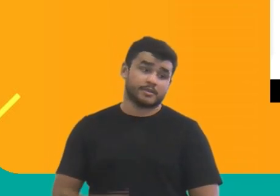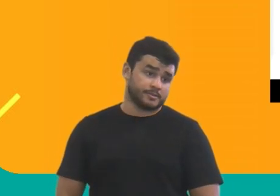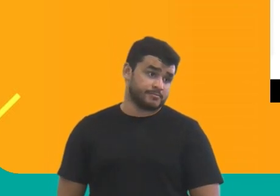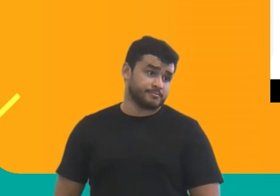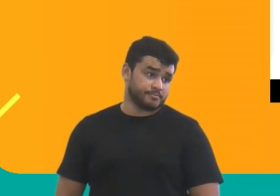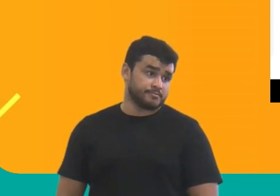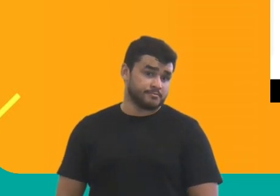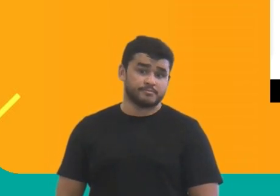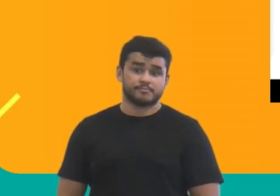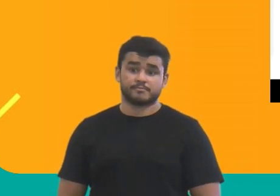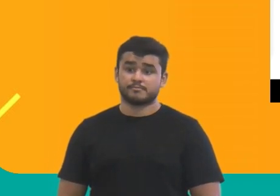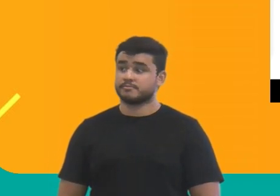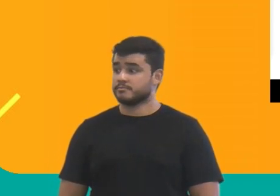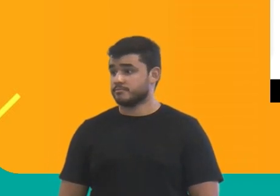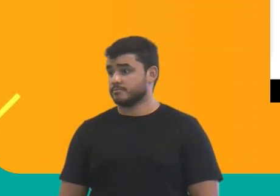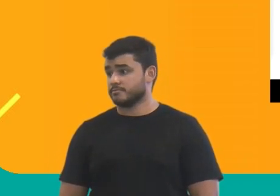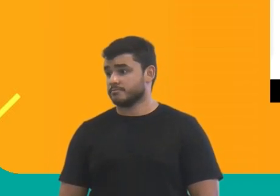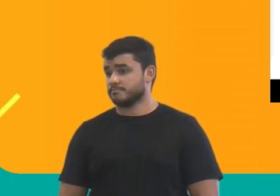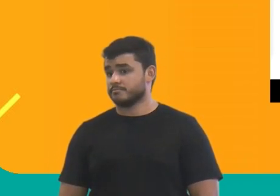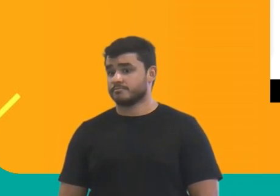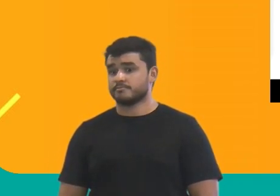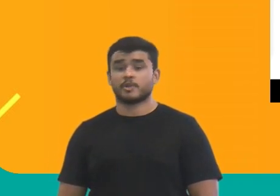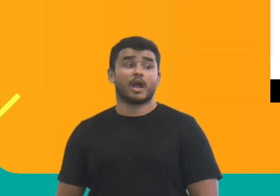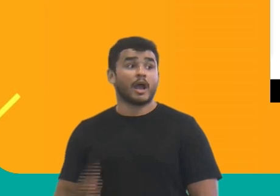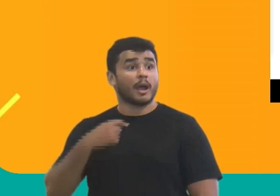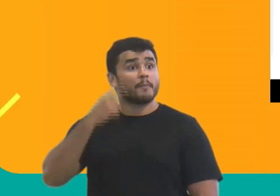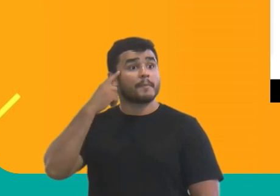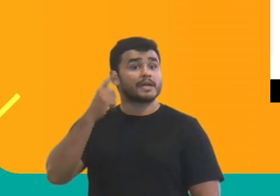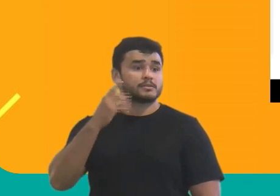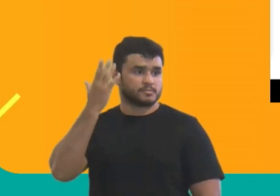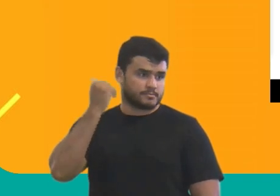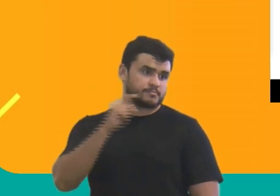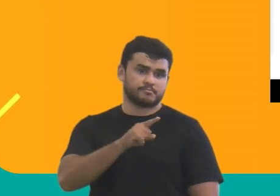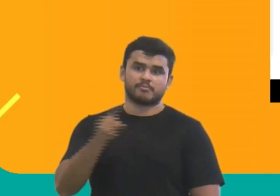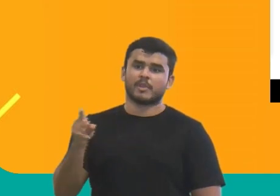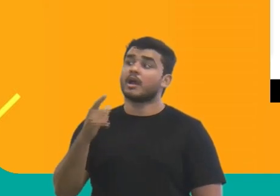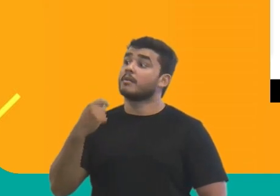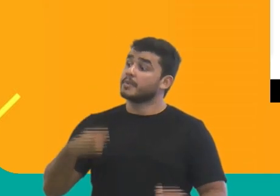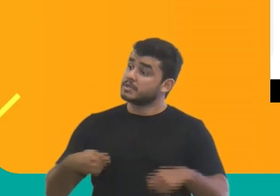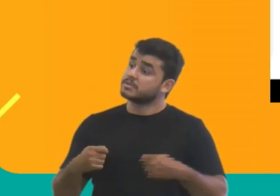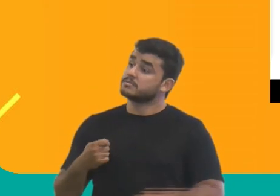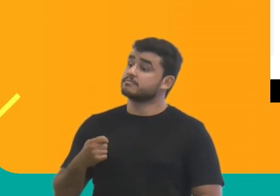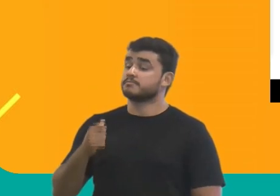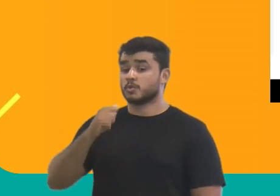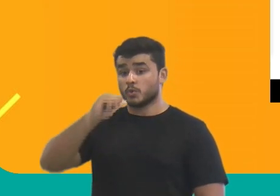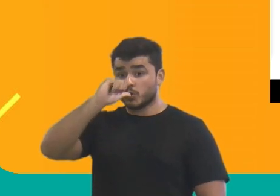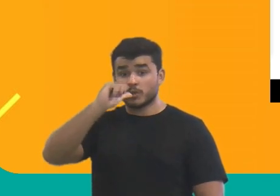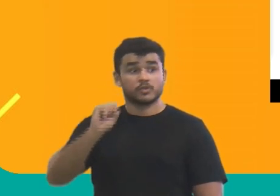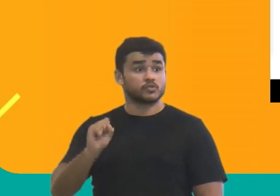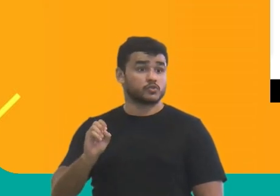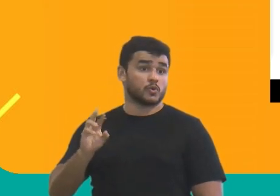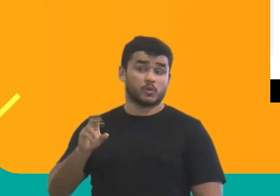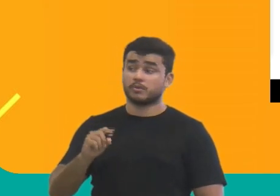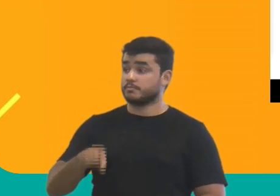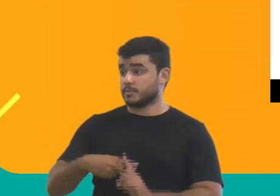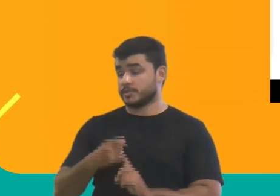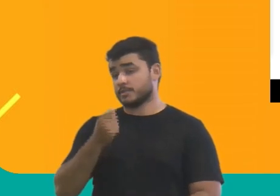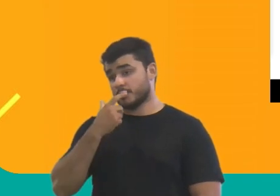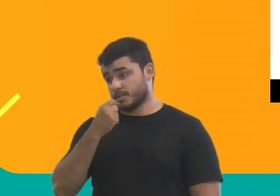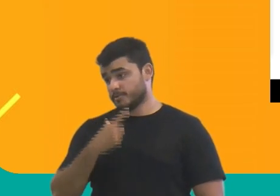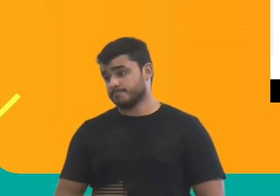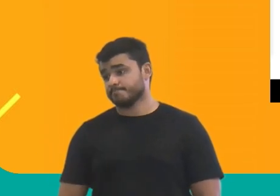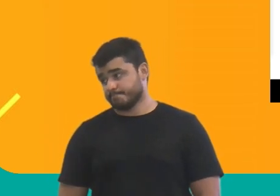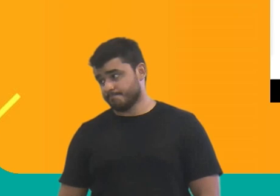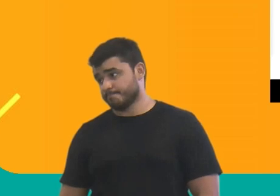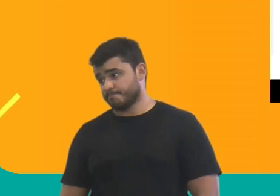de açúcar. Não vai, gente. Então, eu vou precisar, sim, de uma certa ação. Mas eu queria que você